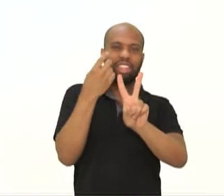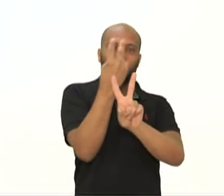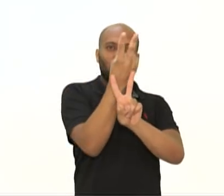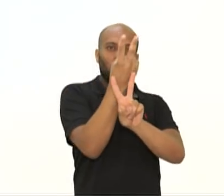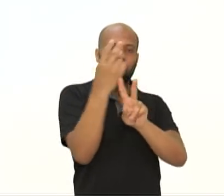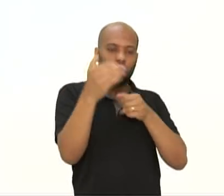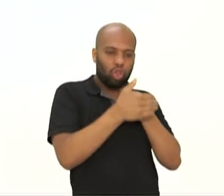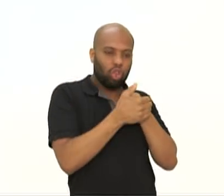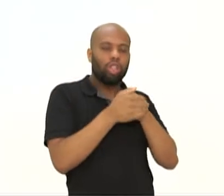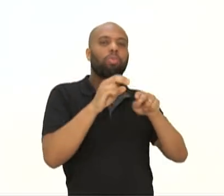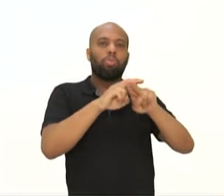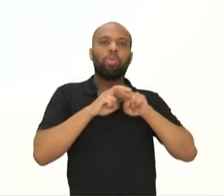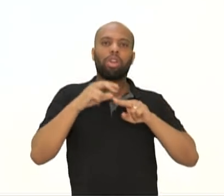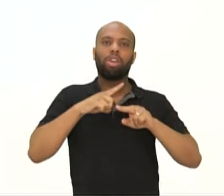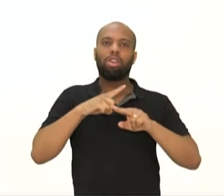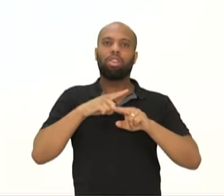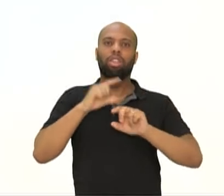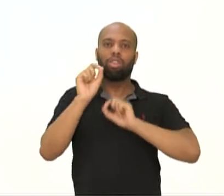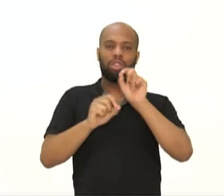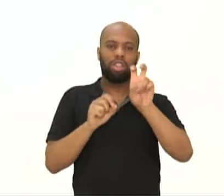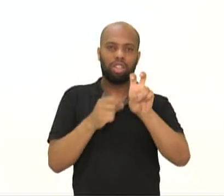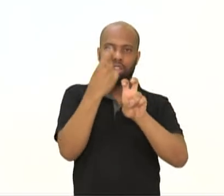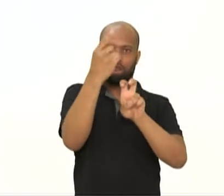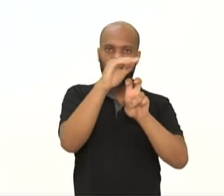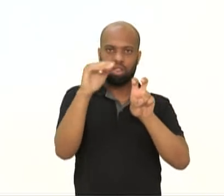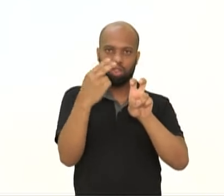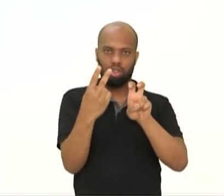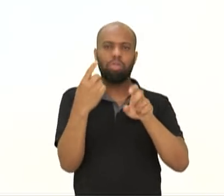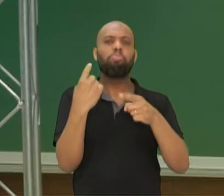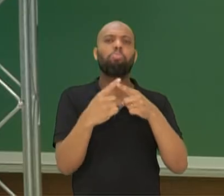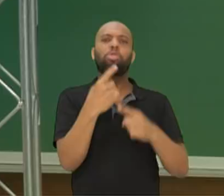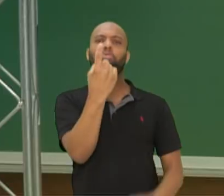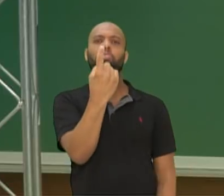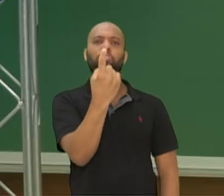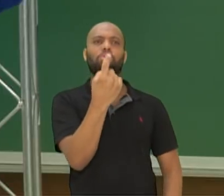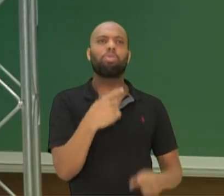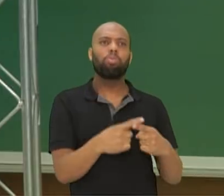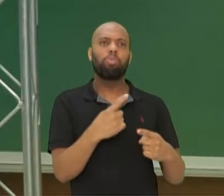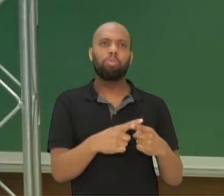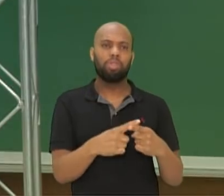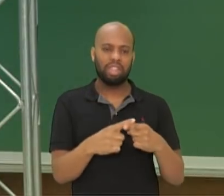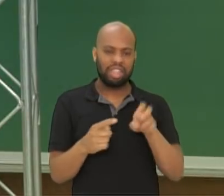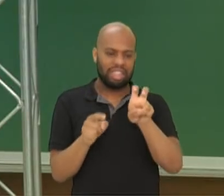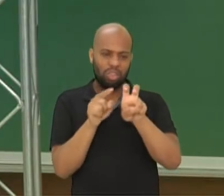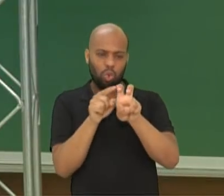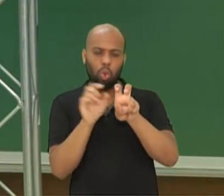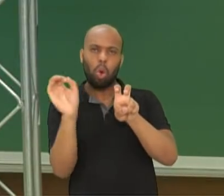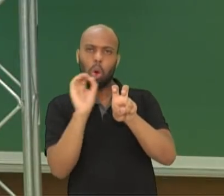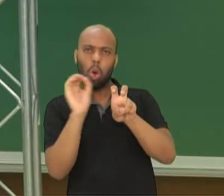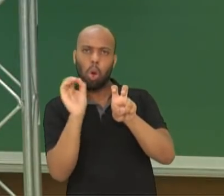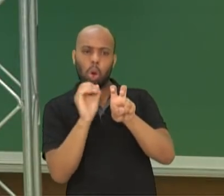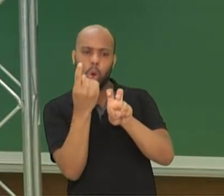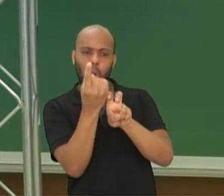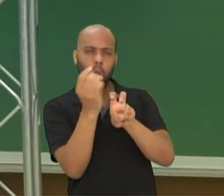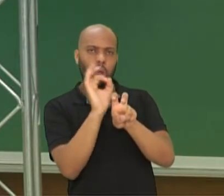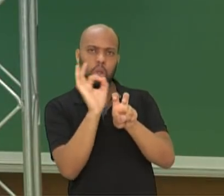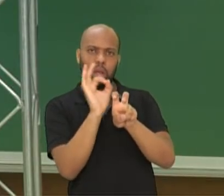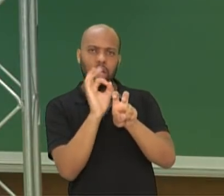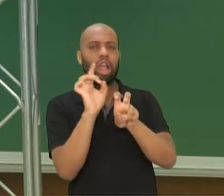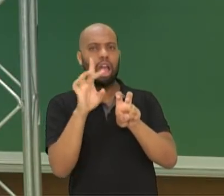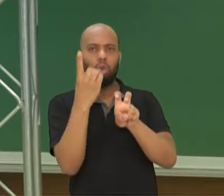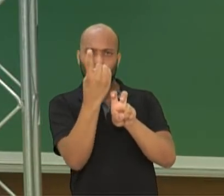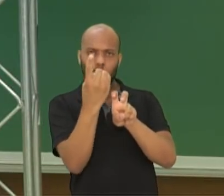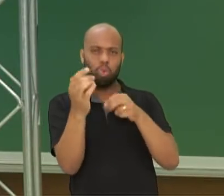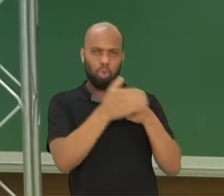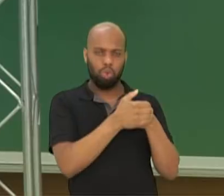fica elevado a 1 sobre 2. Por que 1? Porque o 5 não está elevado a nenhum número aqui, né? Dentro da raiz. Então,